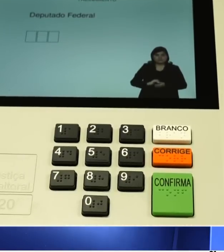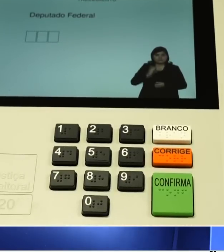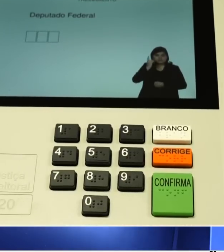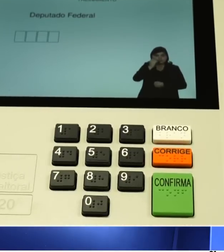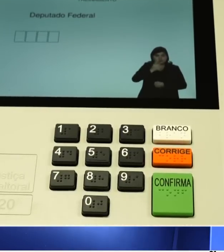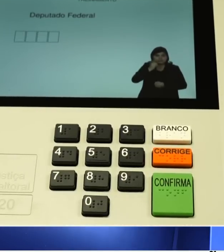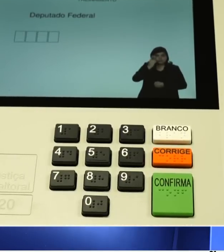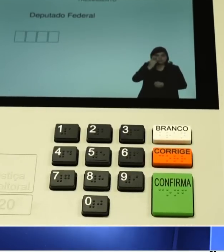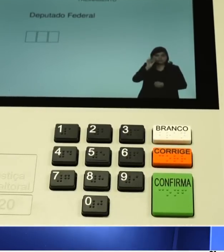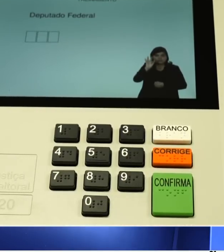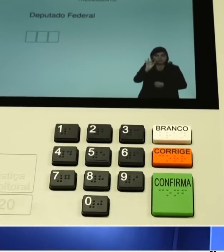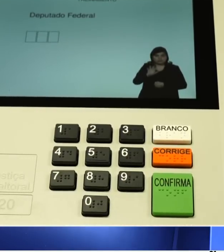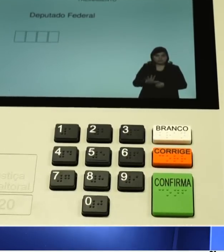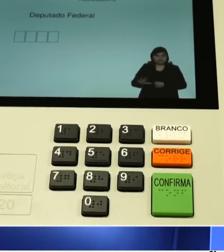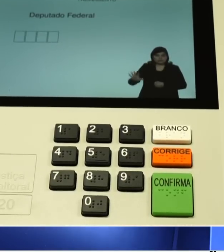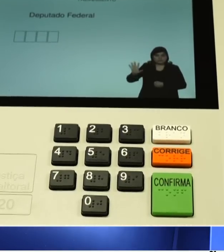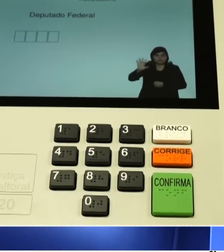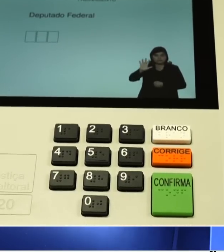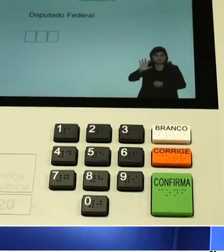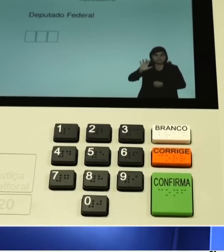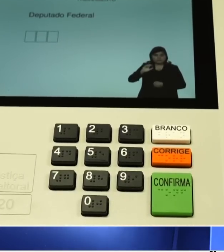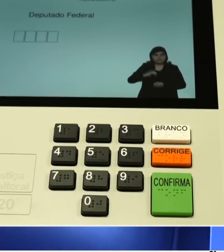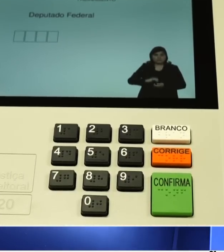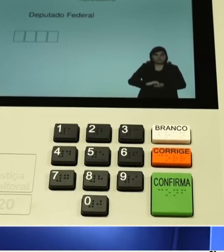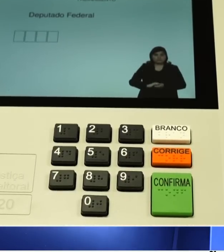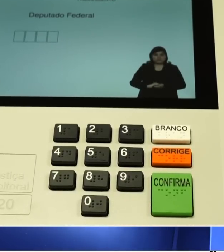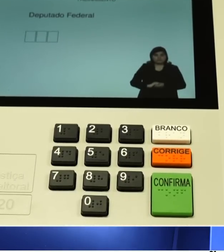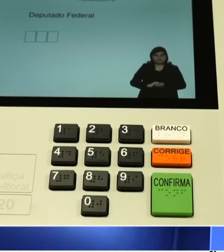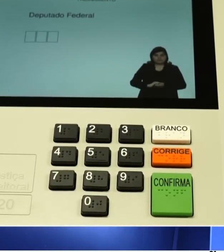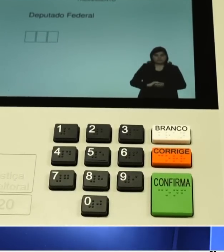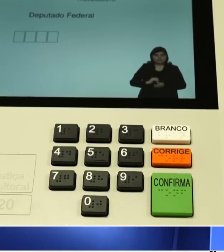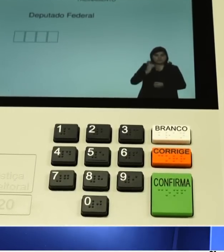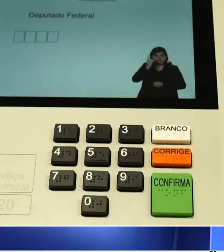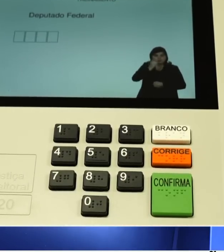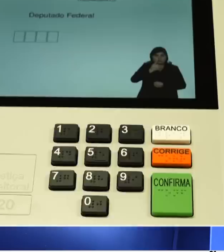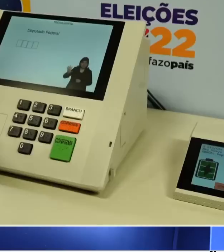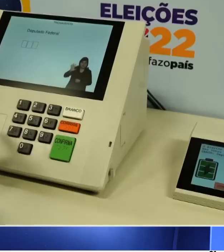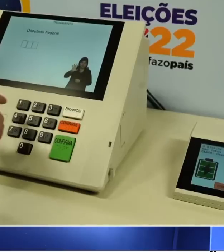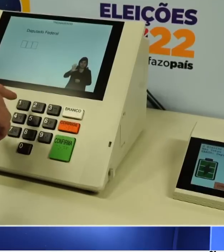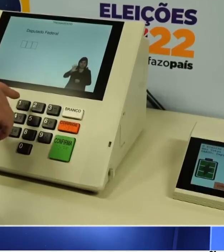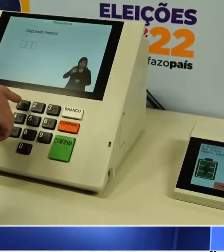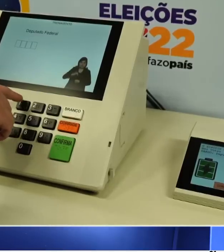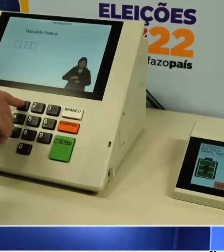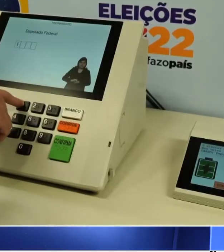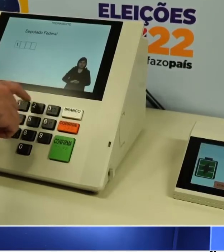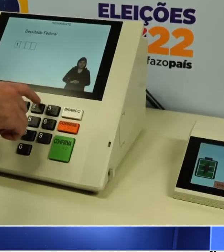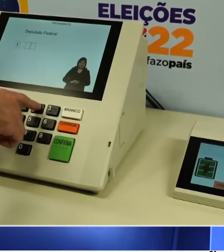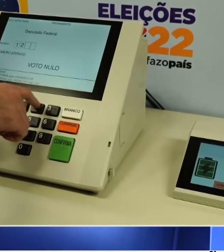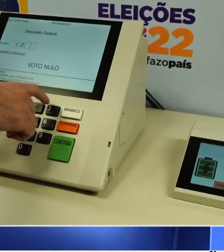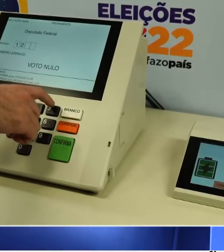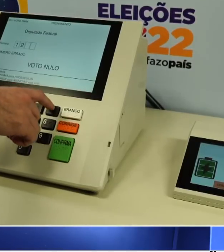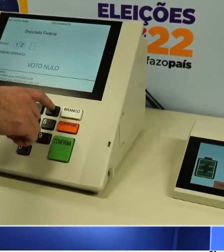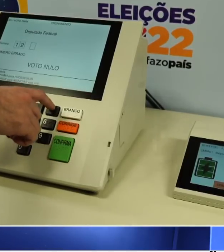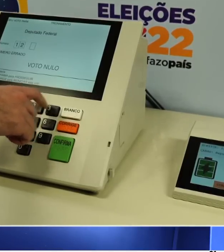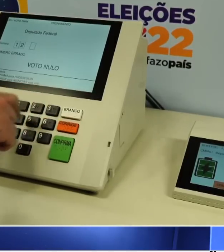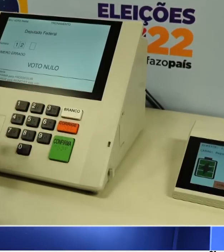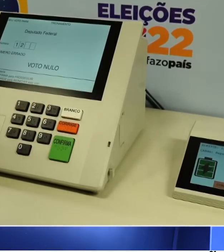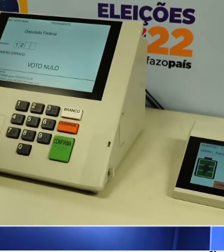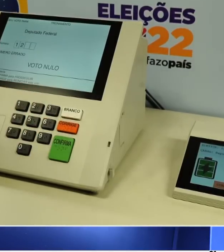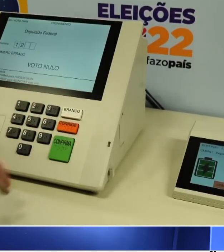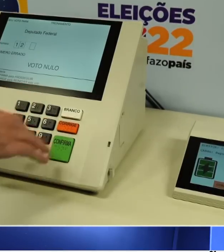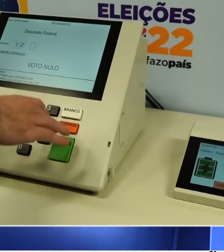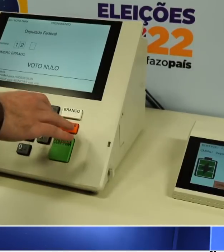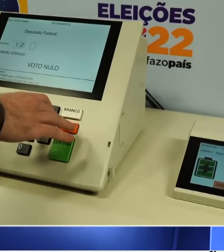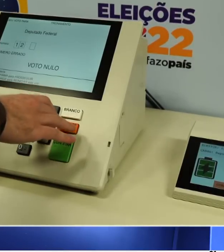os outros eleitores, aí é que se configura a boca de urna. E por conta disso é que também se entende, se uma pessoa vai e aí começa a ter um